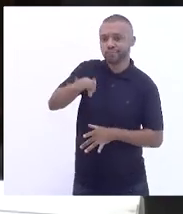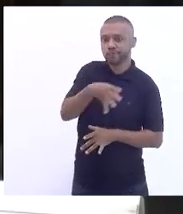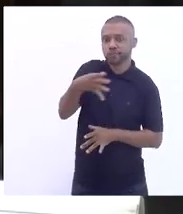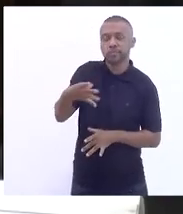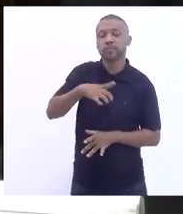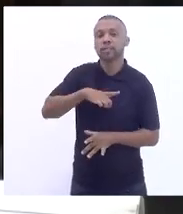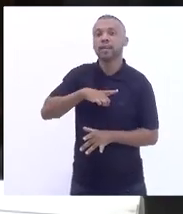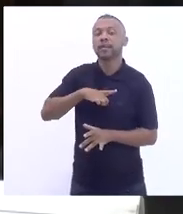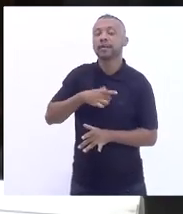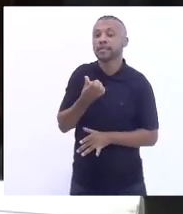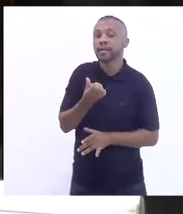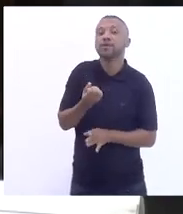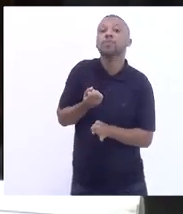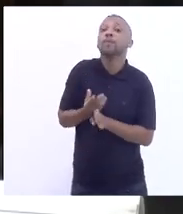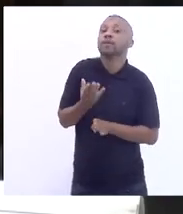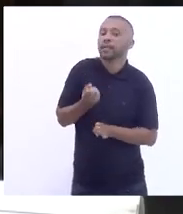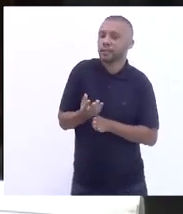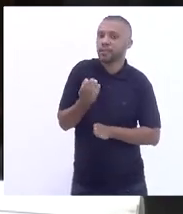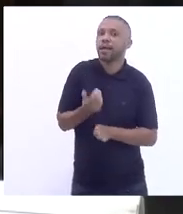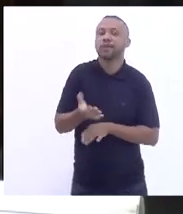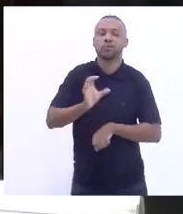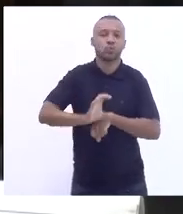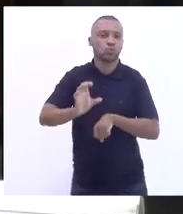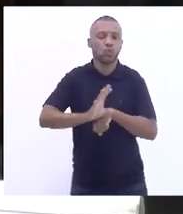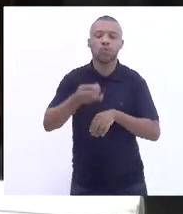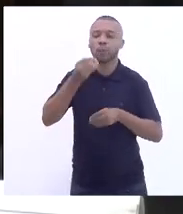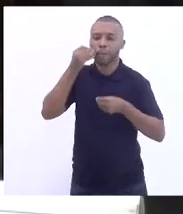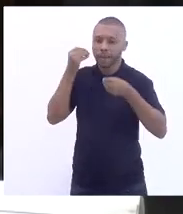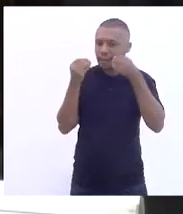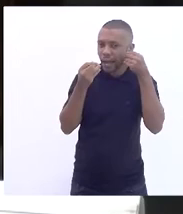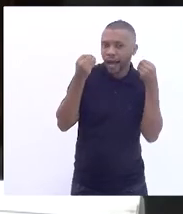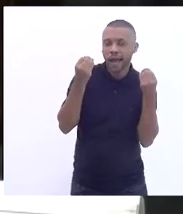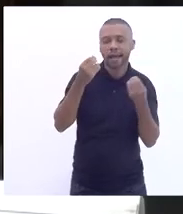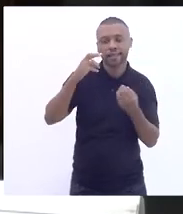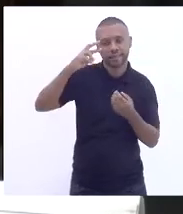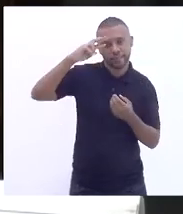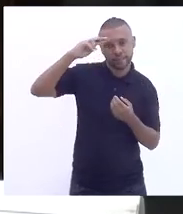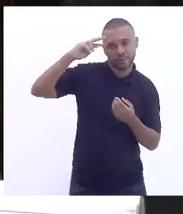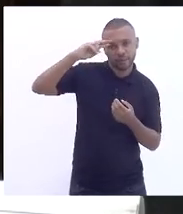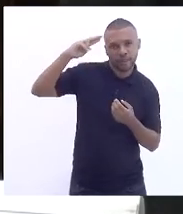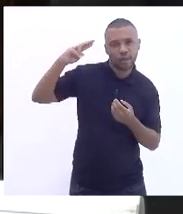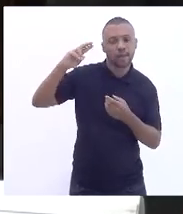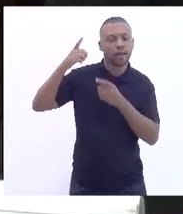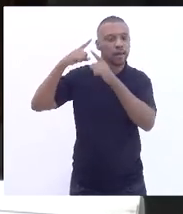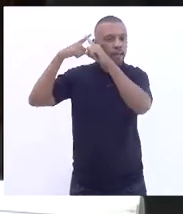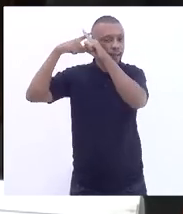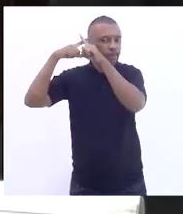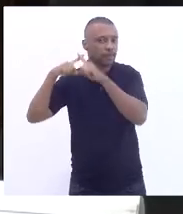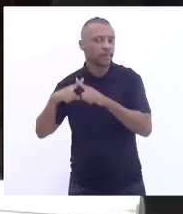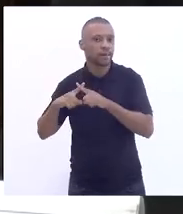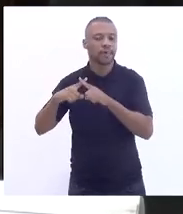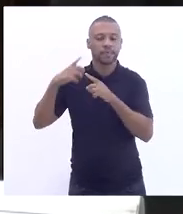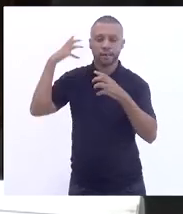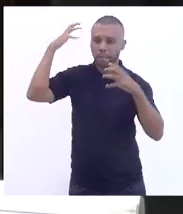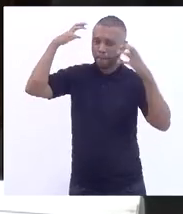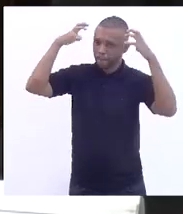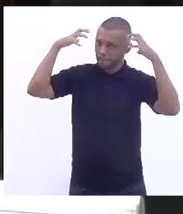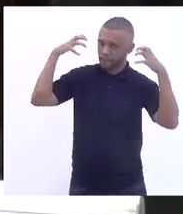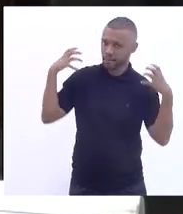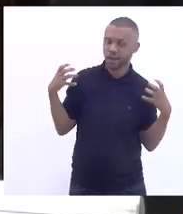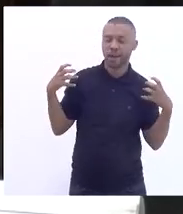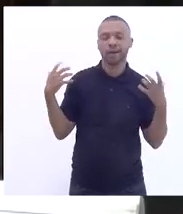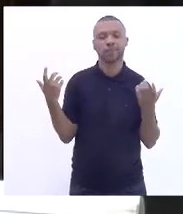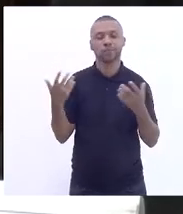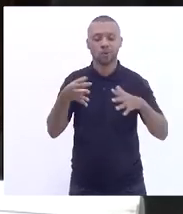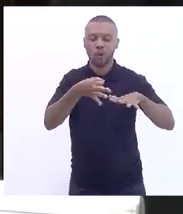de cursos maquiagem design de sobrancelhas designer de unhas tranças e penteados organização de eventos